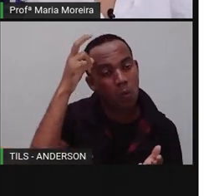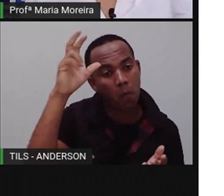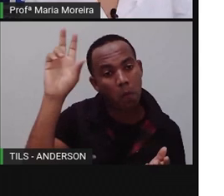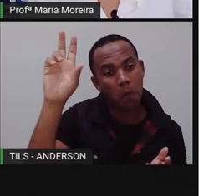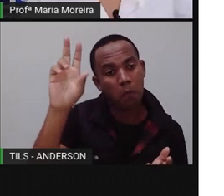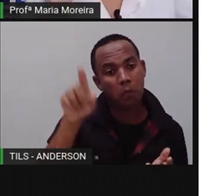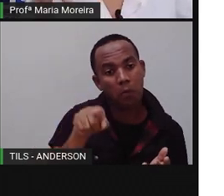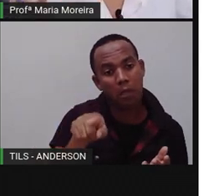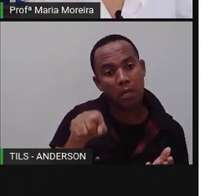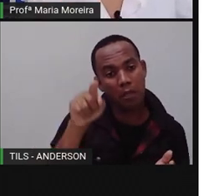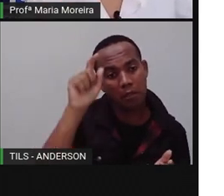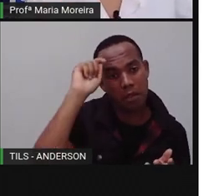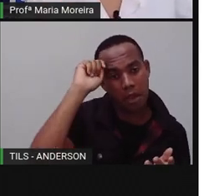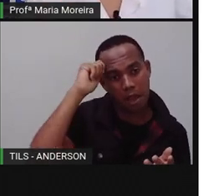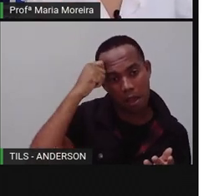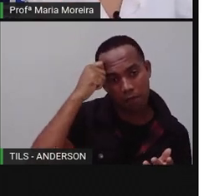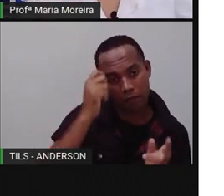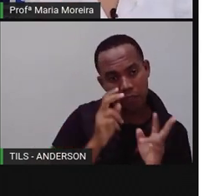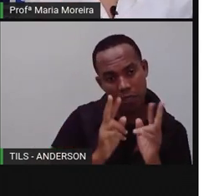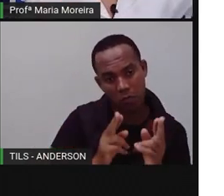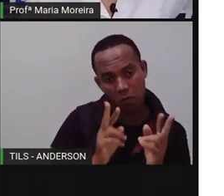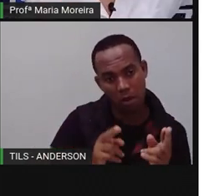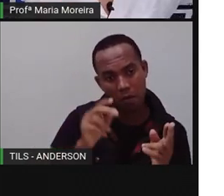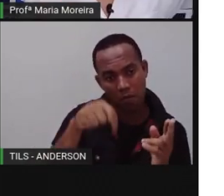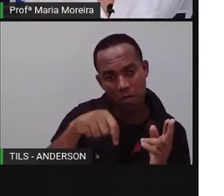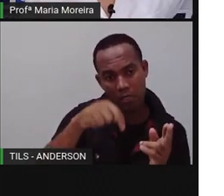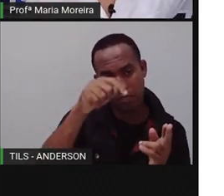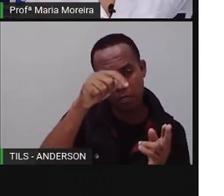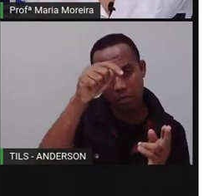né, afro-brasileira, ela é igual aqui na Bahia, ela é